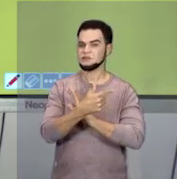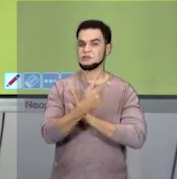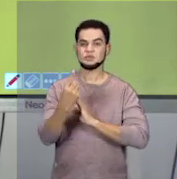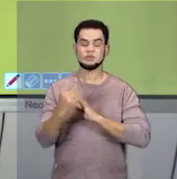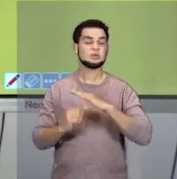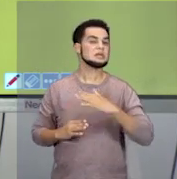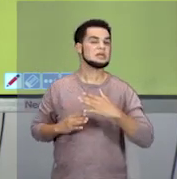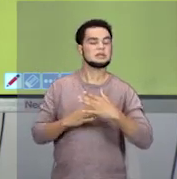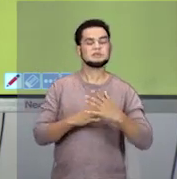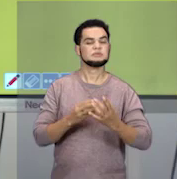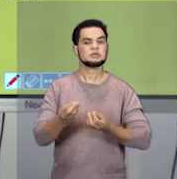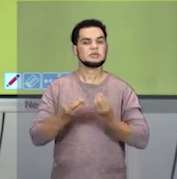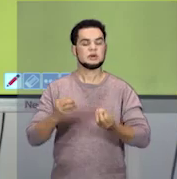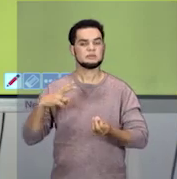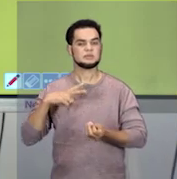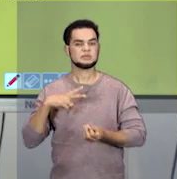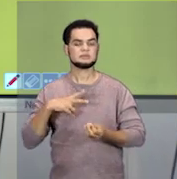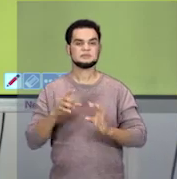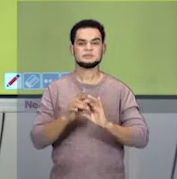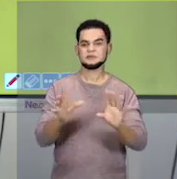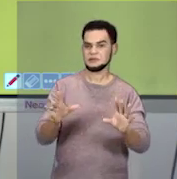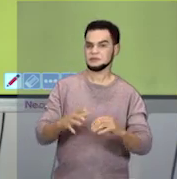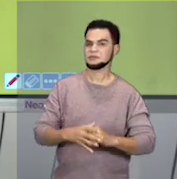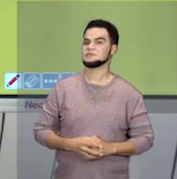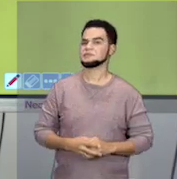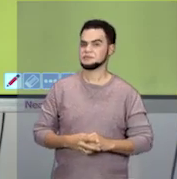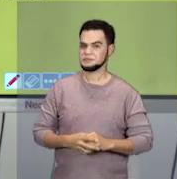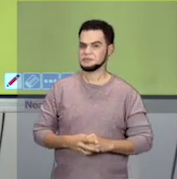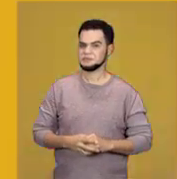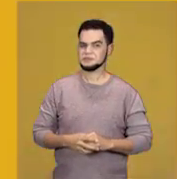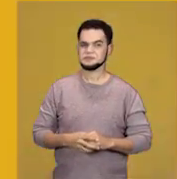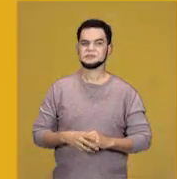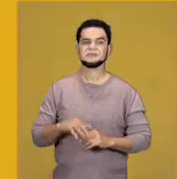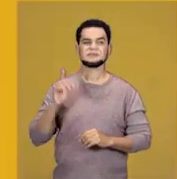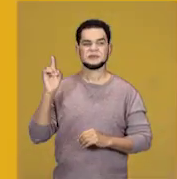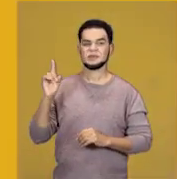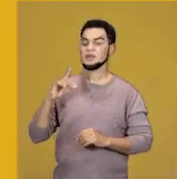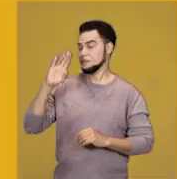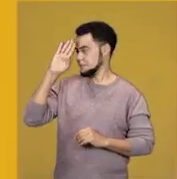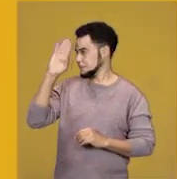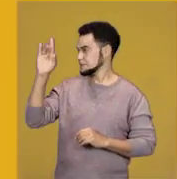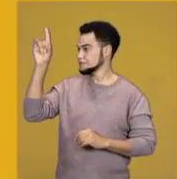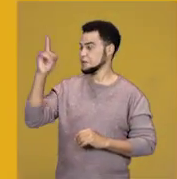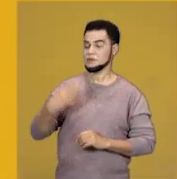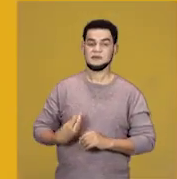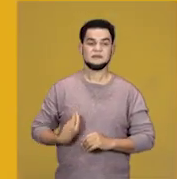tenho, então, como assunto central, o viver em rede.